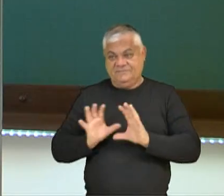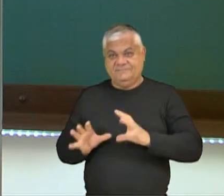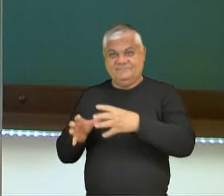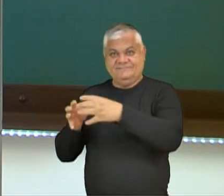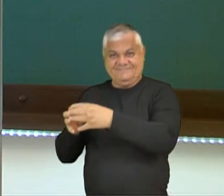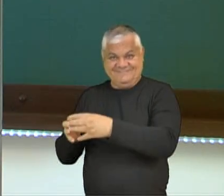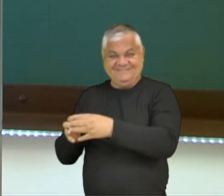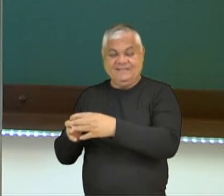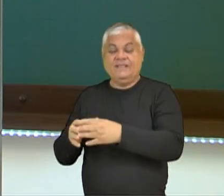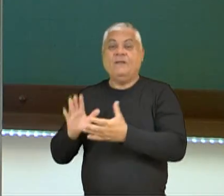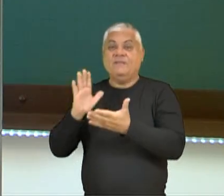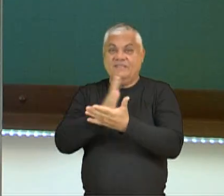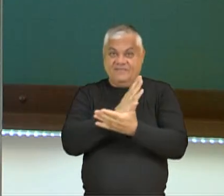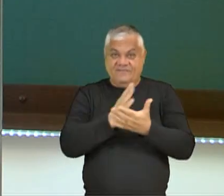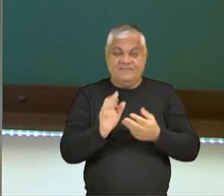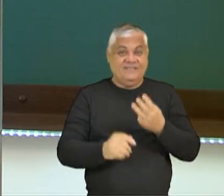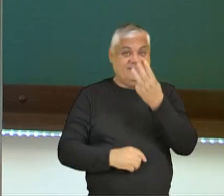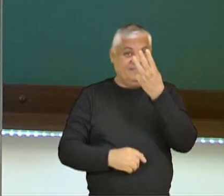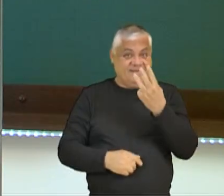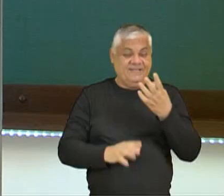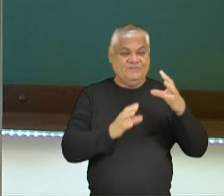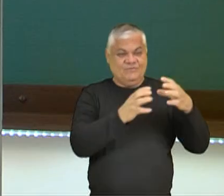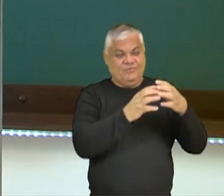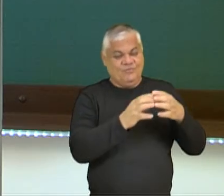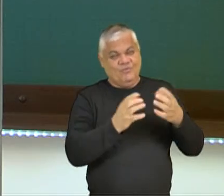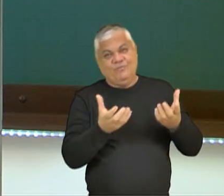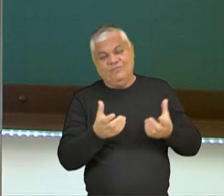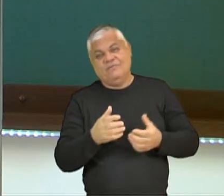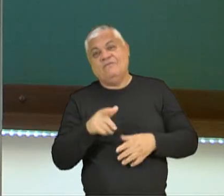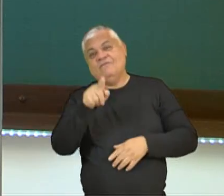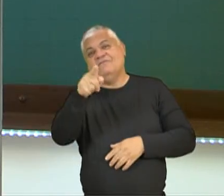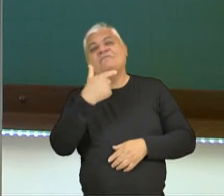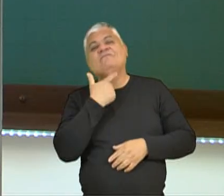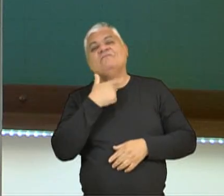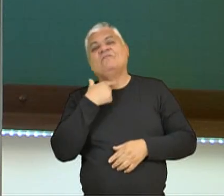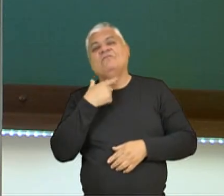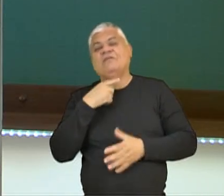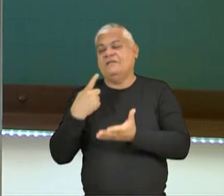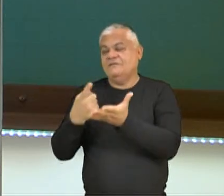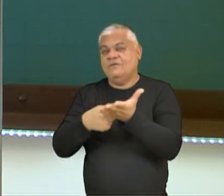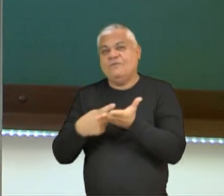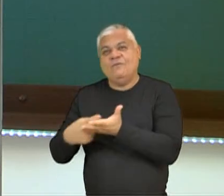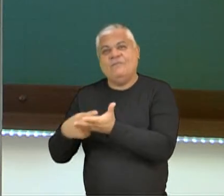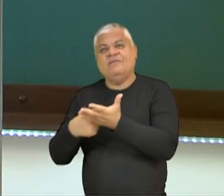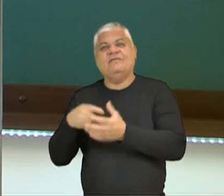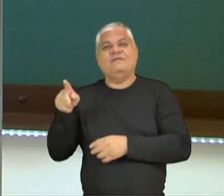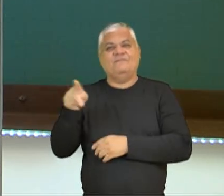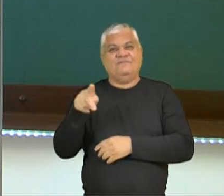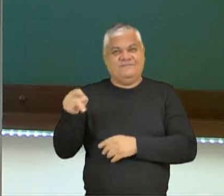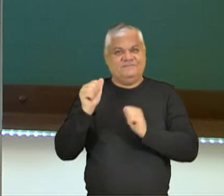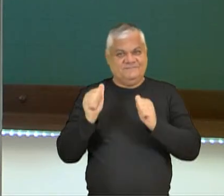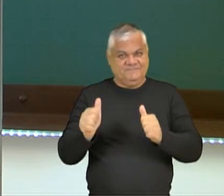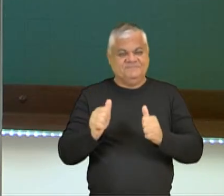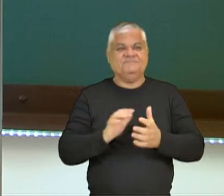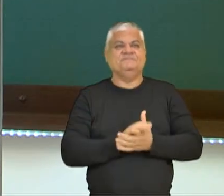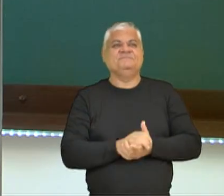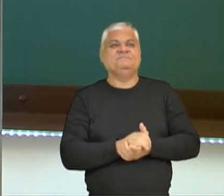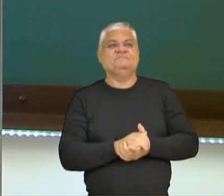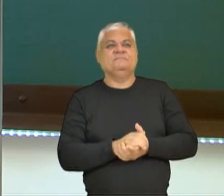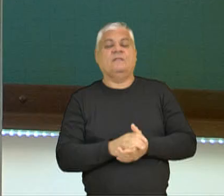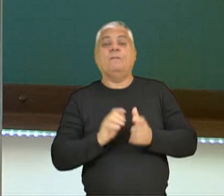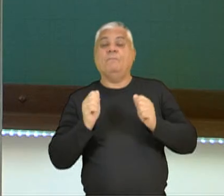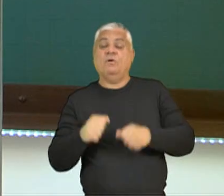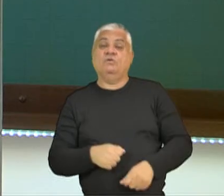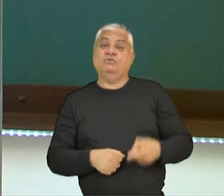vocês podem se dividir em 3 ou mais grupos, aí vai depender de vocês articularem essa ideia com o professor de vocês, né? Pode ser